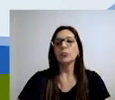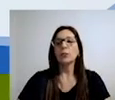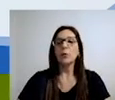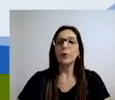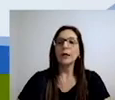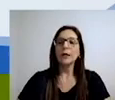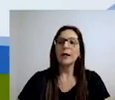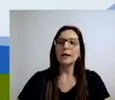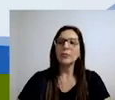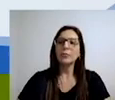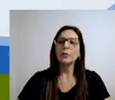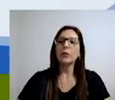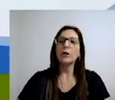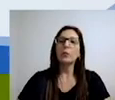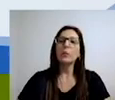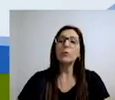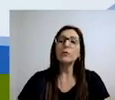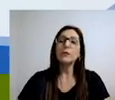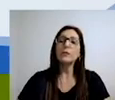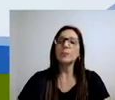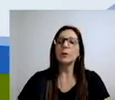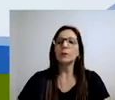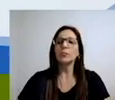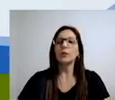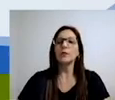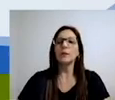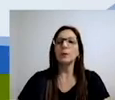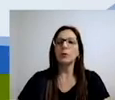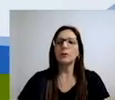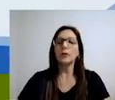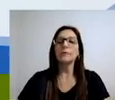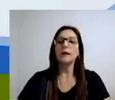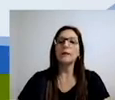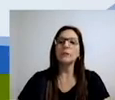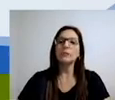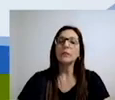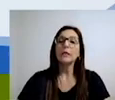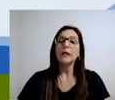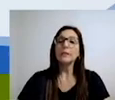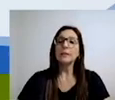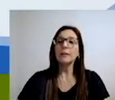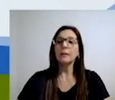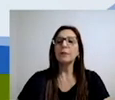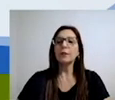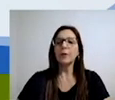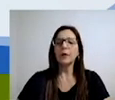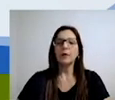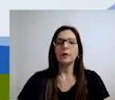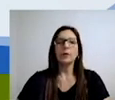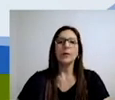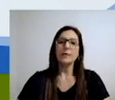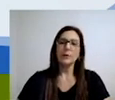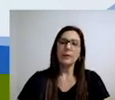uma pequena haste e coloca uma bolsinha de espermatozoides na ponta, atraindo em seguida a fêmea